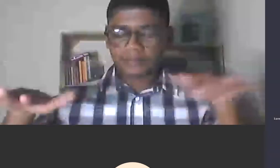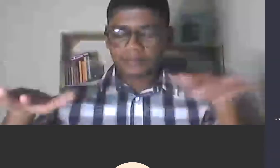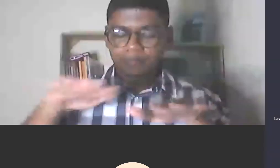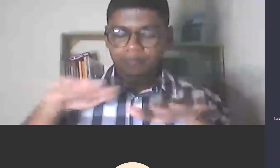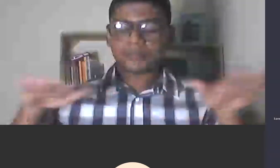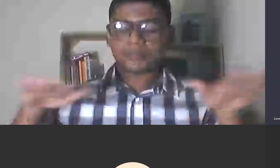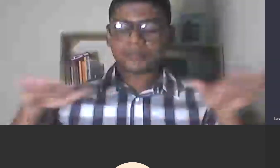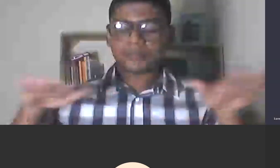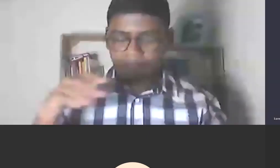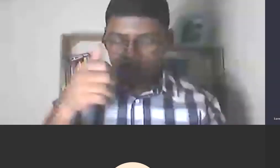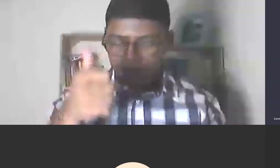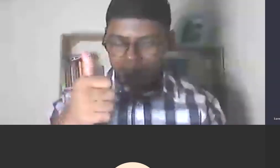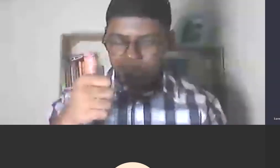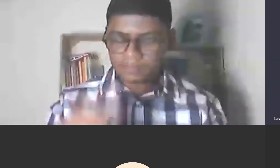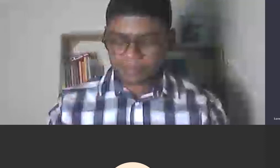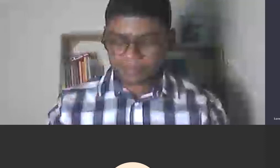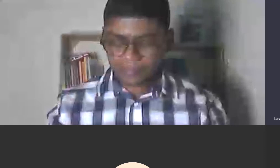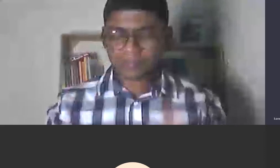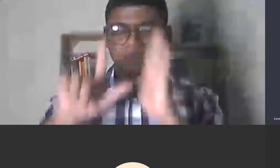Arrumar. Arrumar.